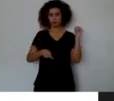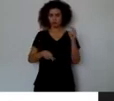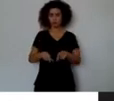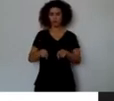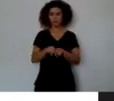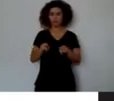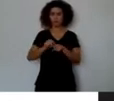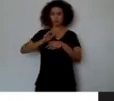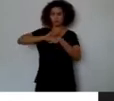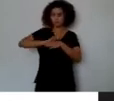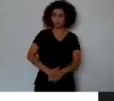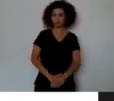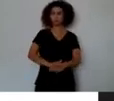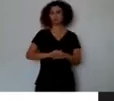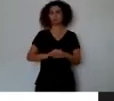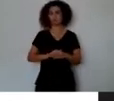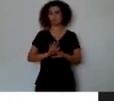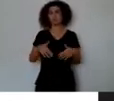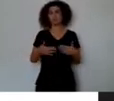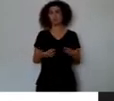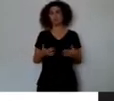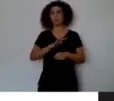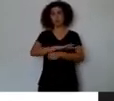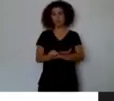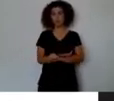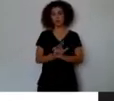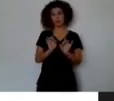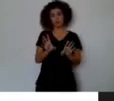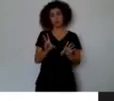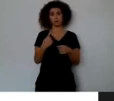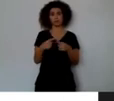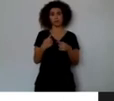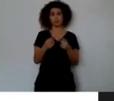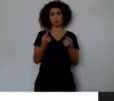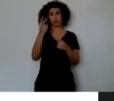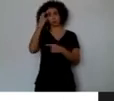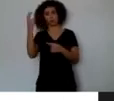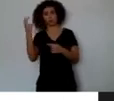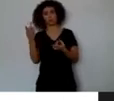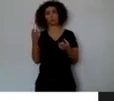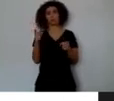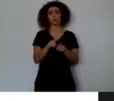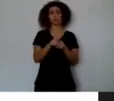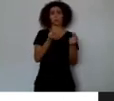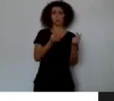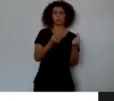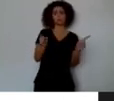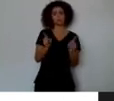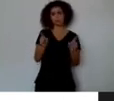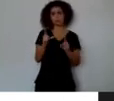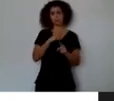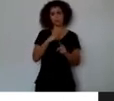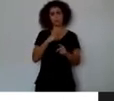As consequências do racismo vão para além de econômicas e culturais. Elas também têm marcas psicológicas, elas geram